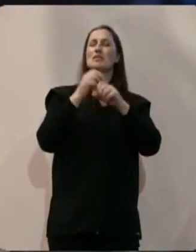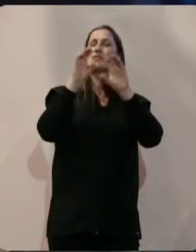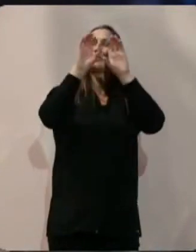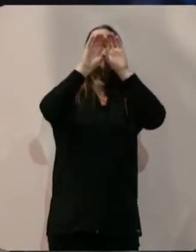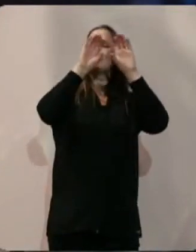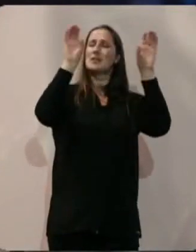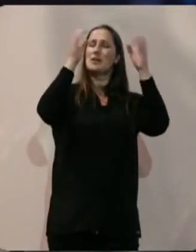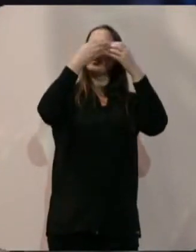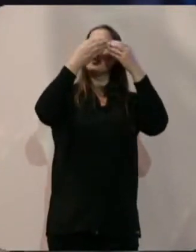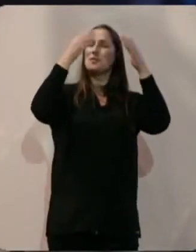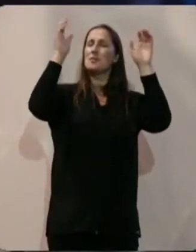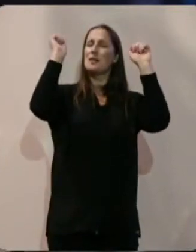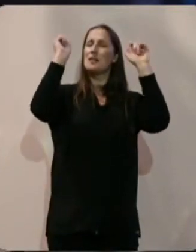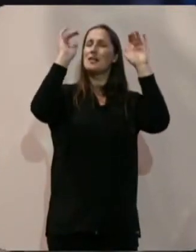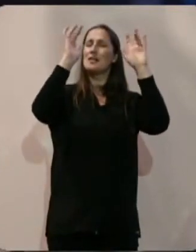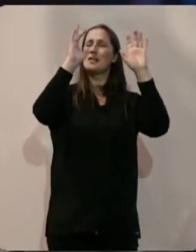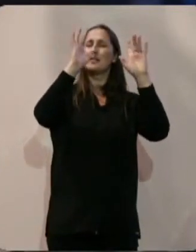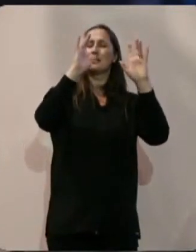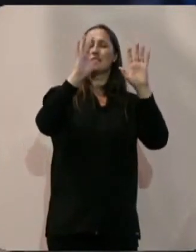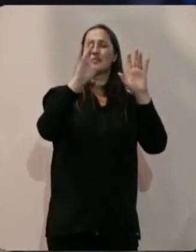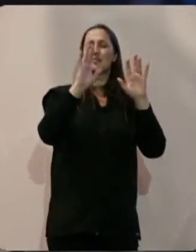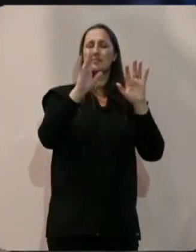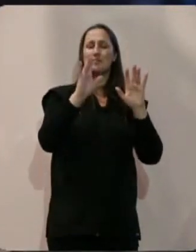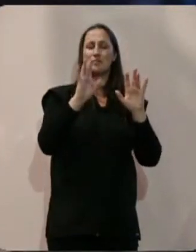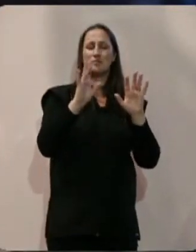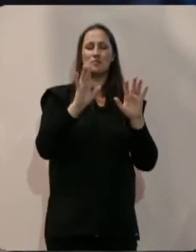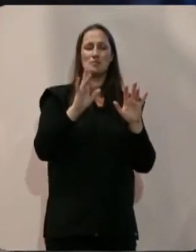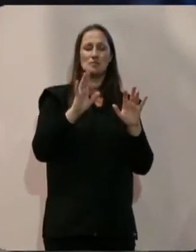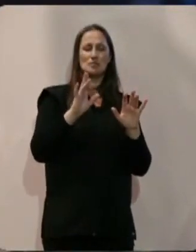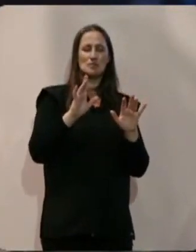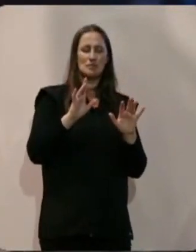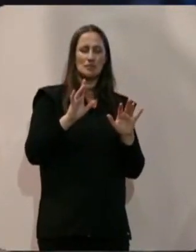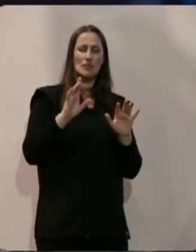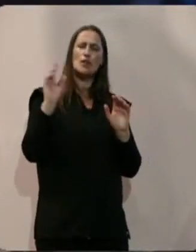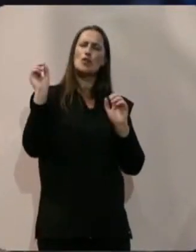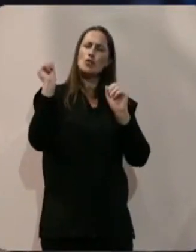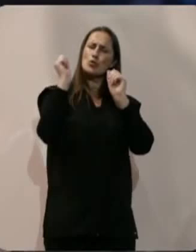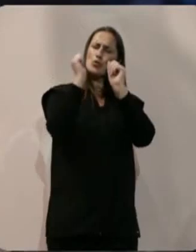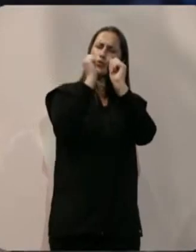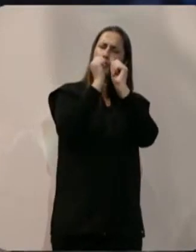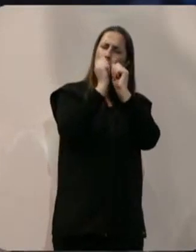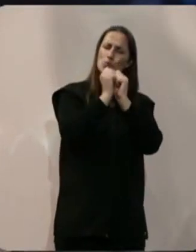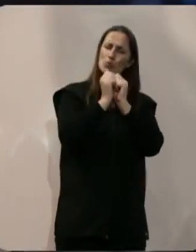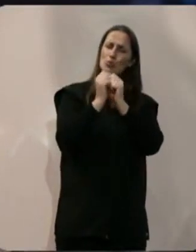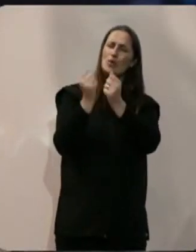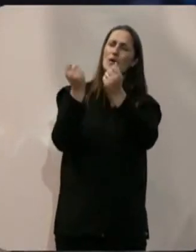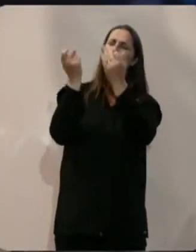e as chuvas de bênção sendo derramadas. Fica conosco, Pai, e nos